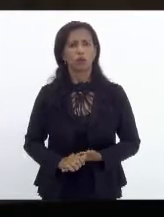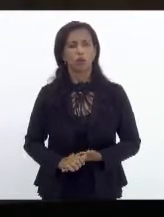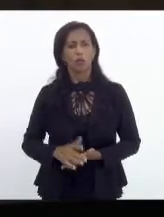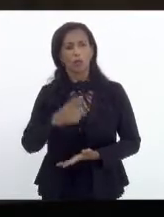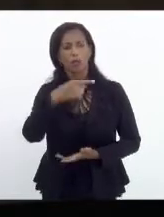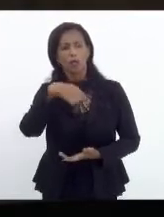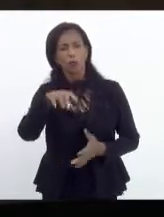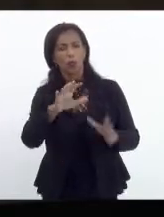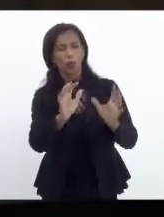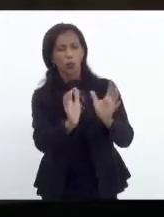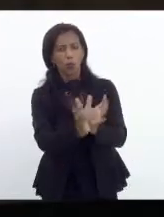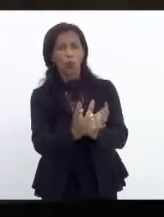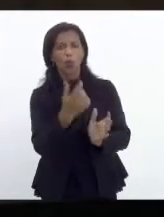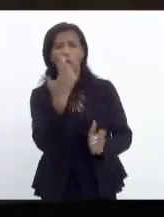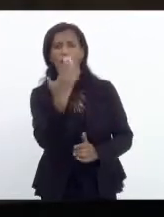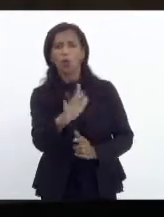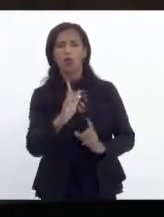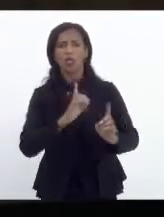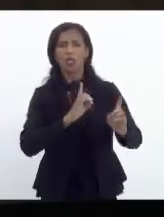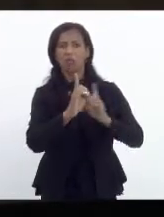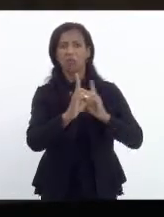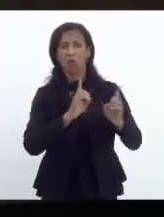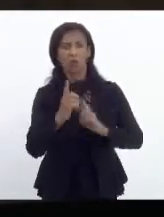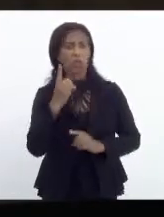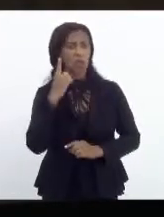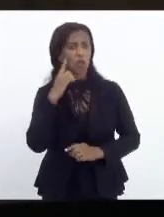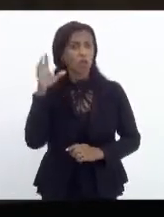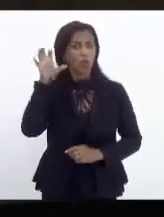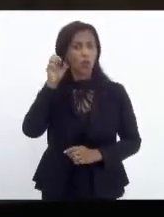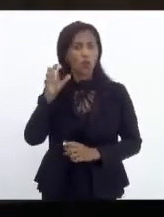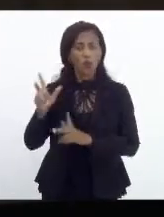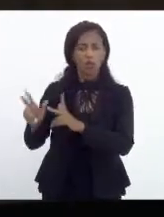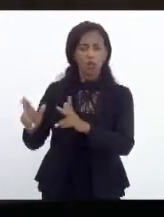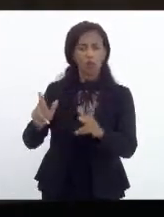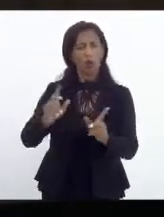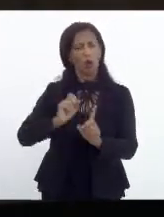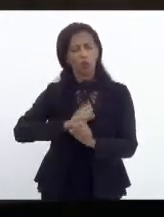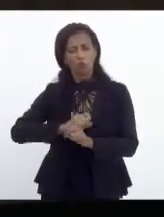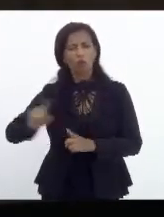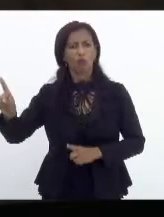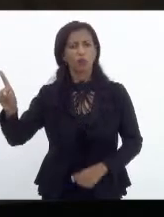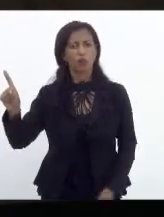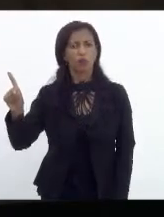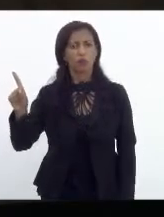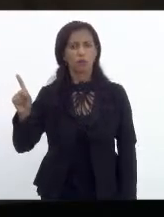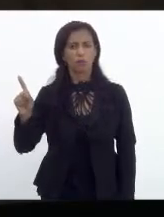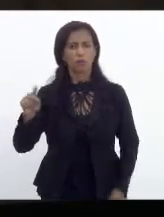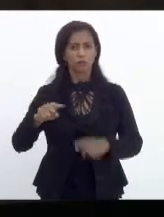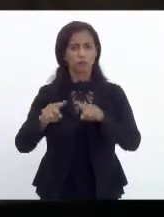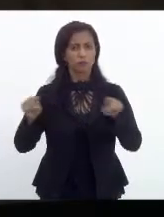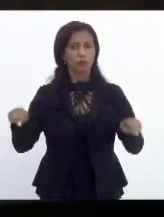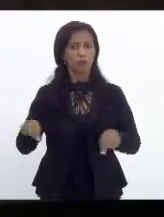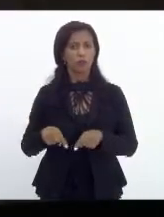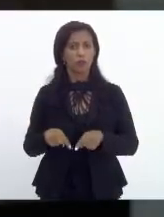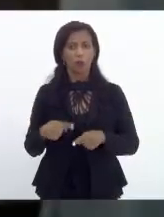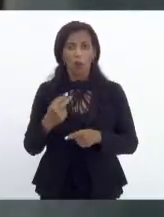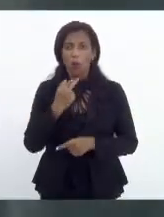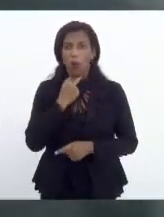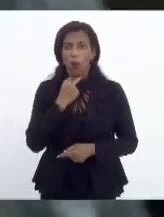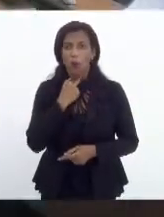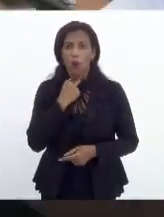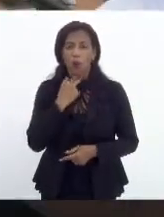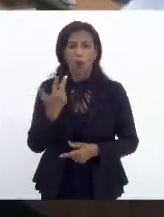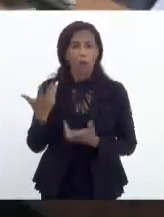queriam fazer um debate e ouvir como os outros fizeram, se retirassem, deputada Mônica, porque é